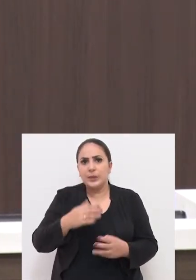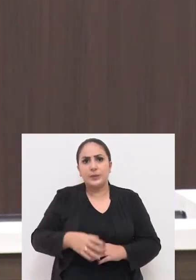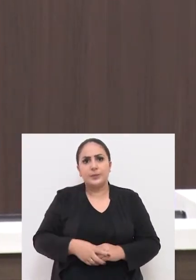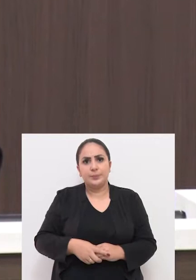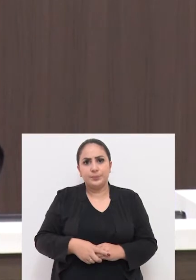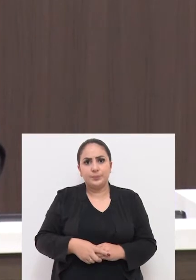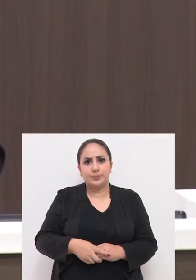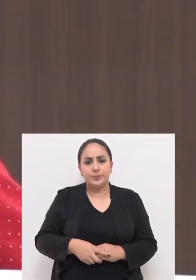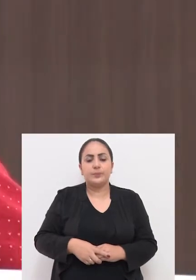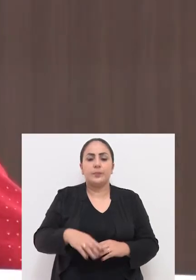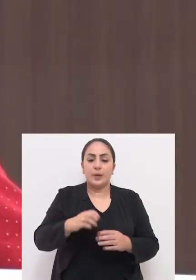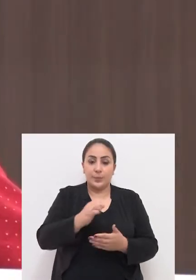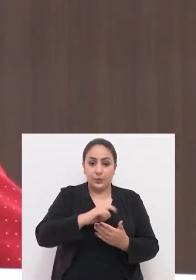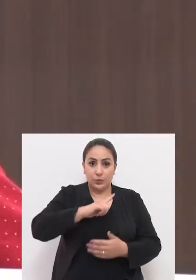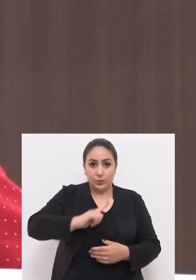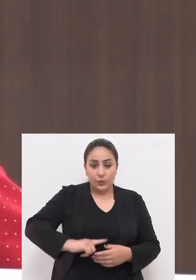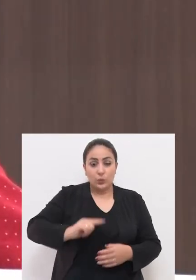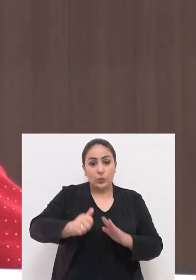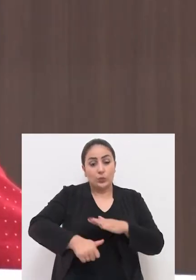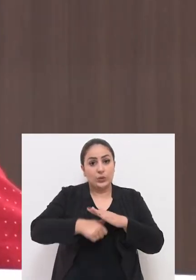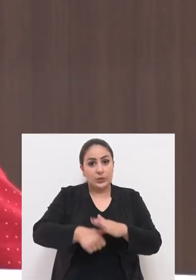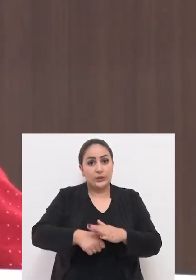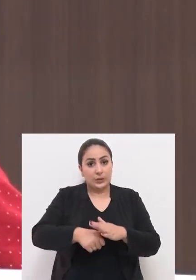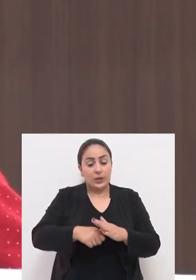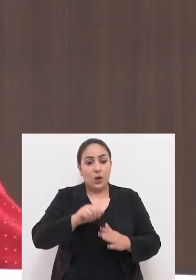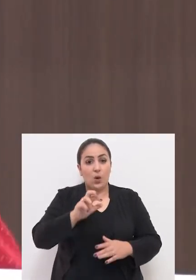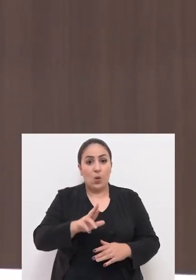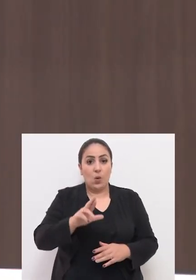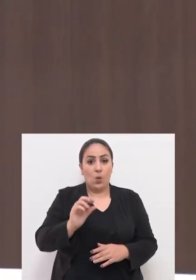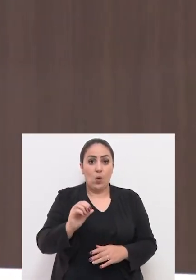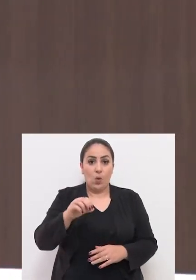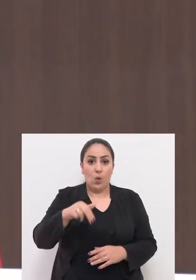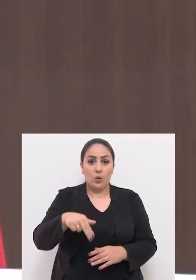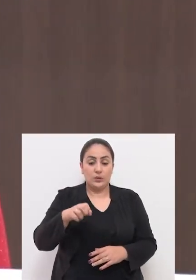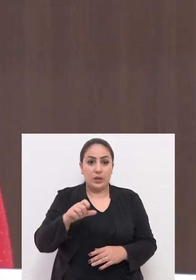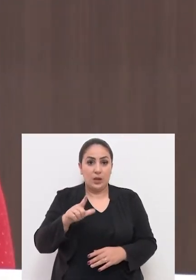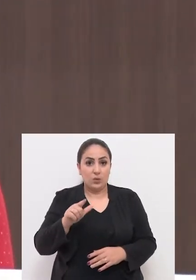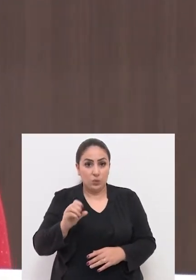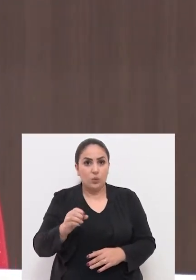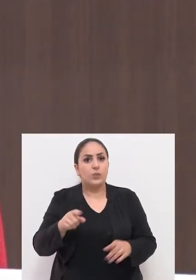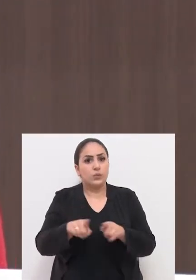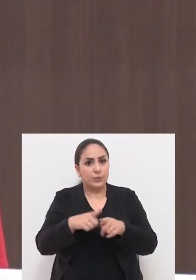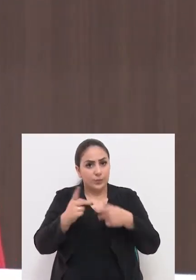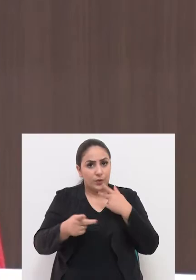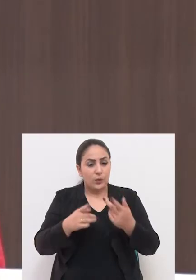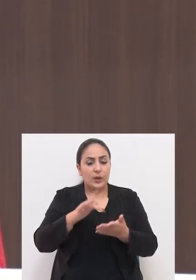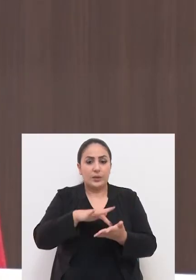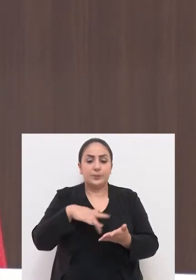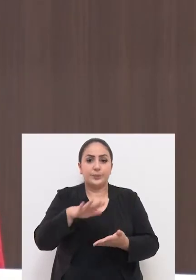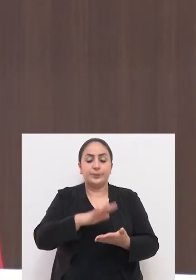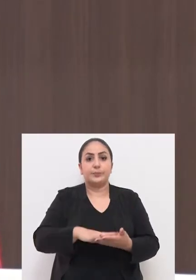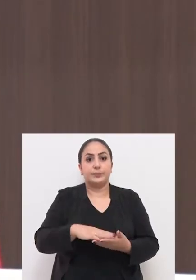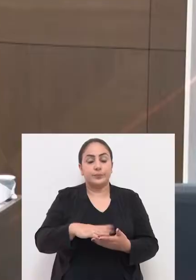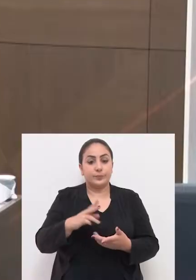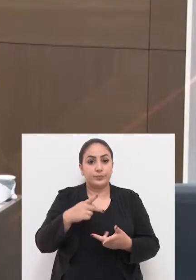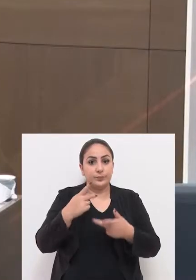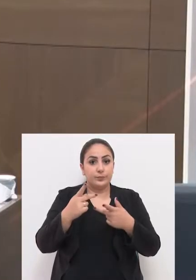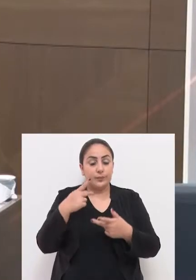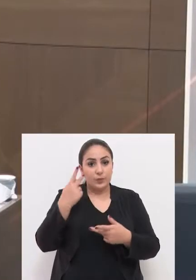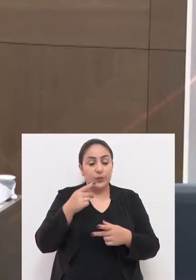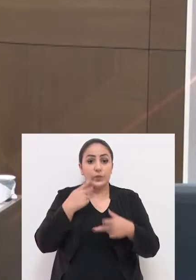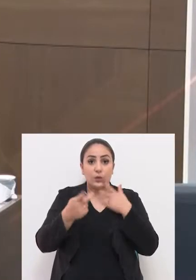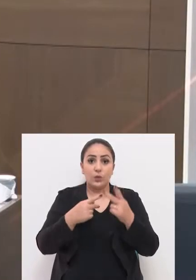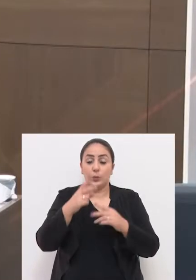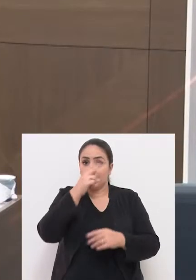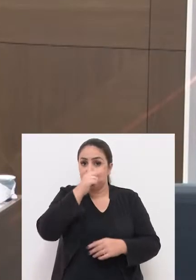vocês não têm alimentos. Da base governista, o líder Ronaldo Rosa também comentou o caso. O